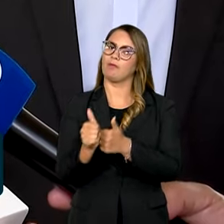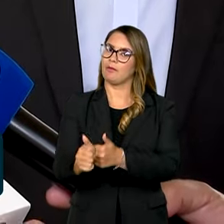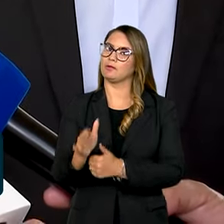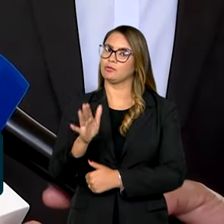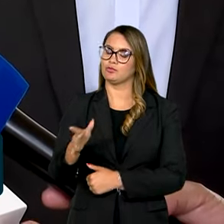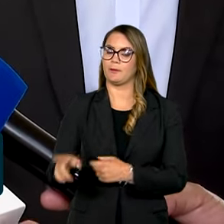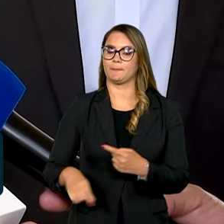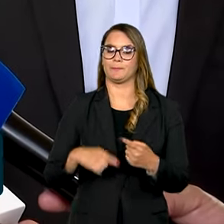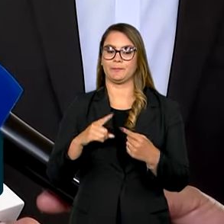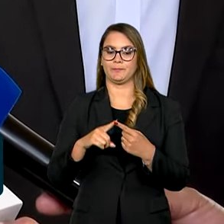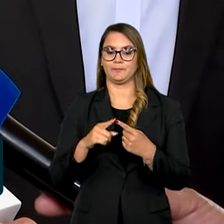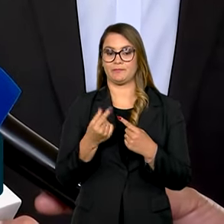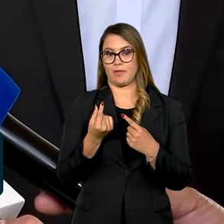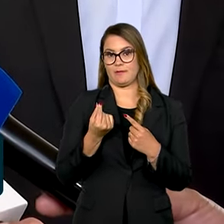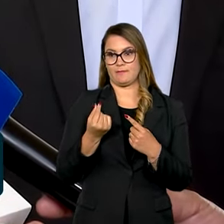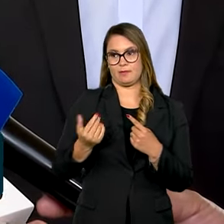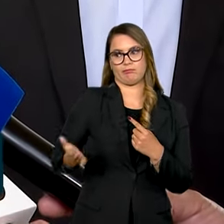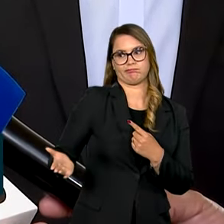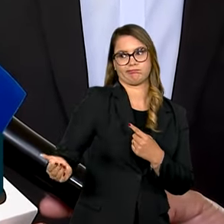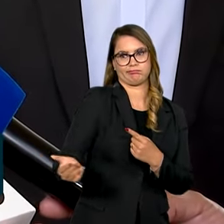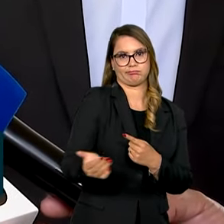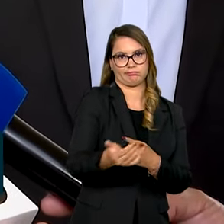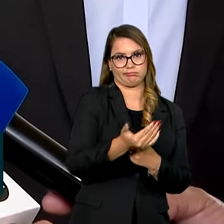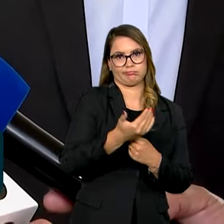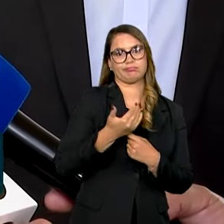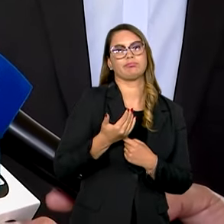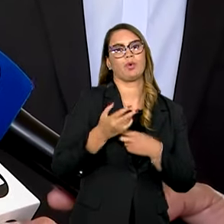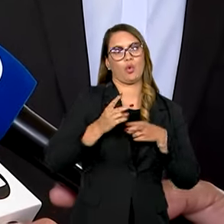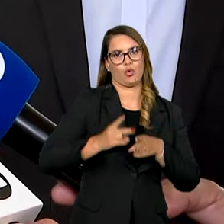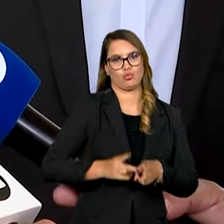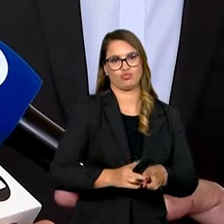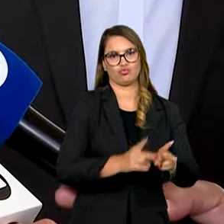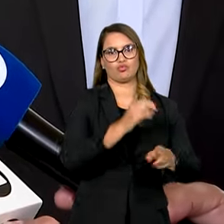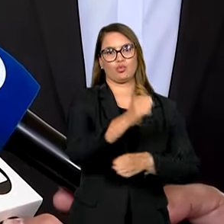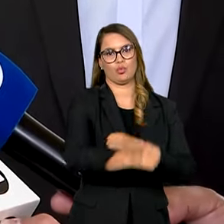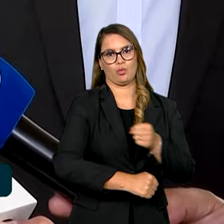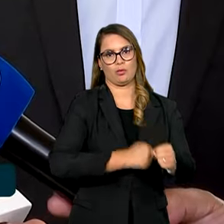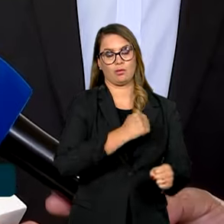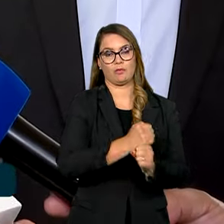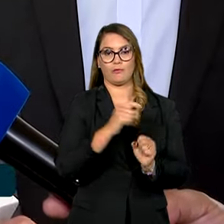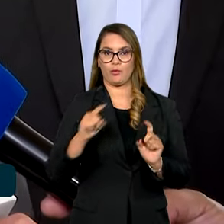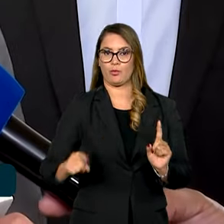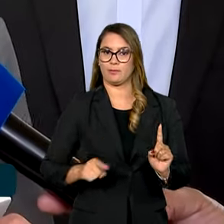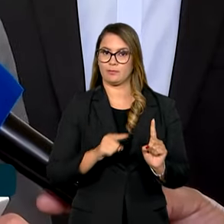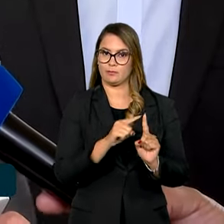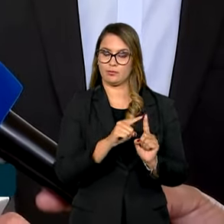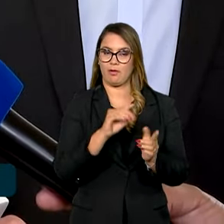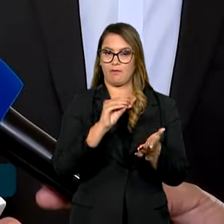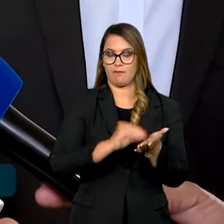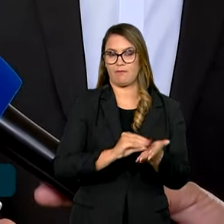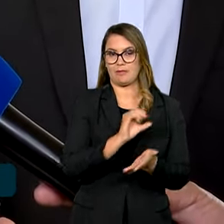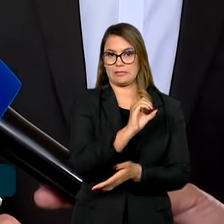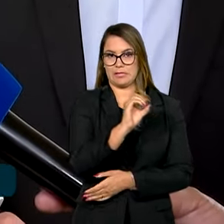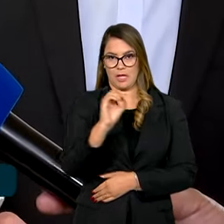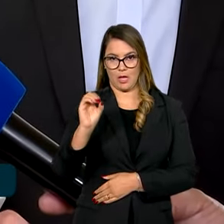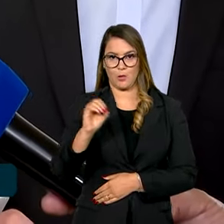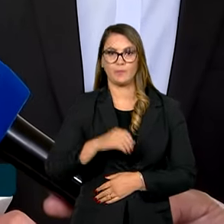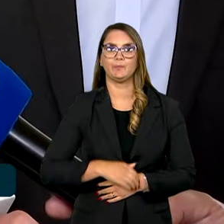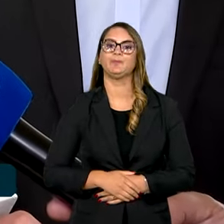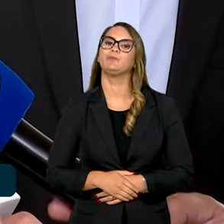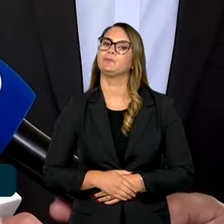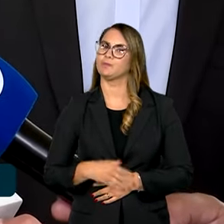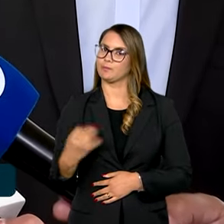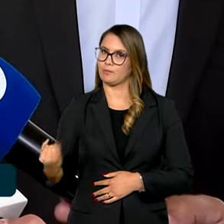O arcabouço fiscal, que manteve para o próximo ano o objetivo de déficit zero. Então, isso